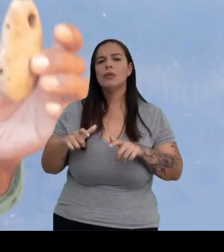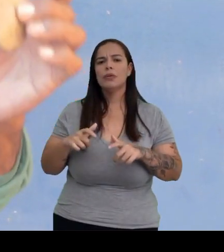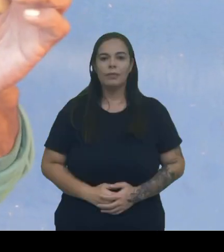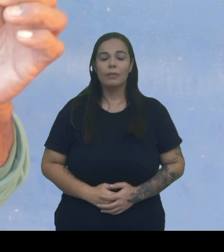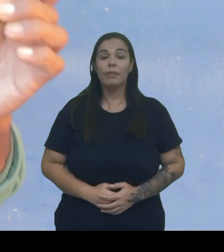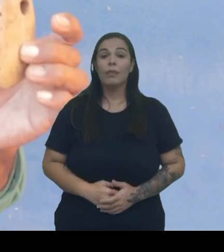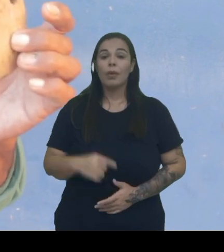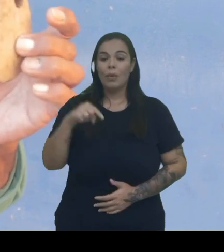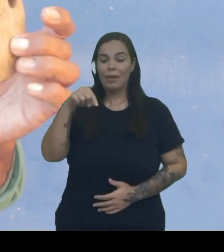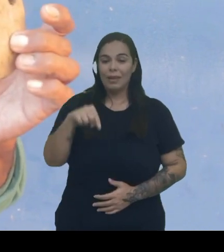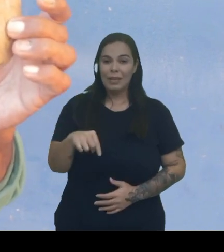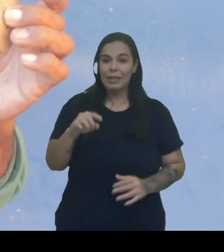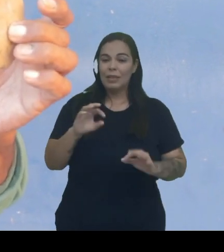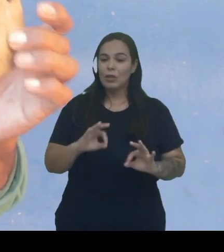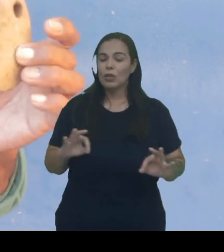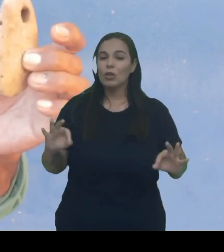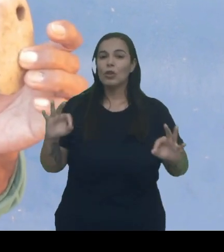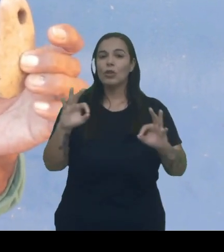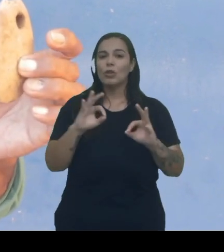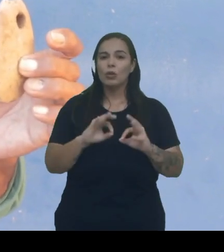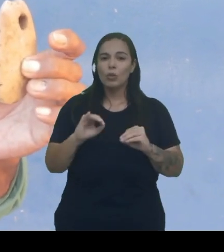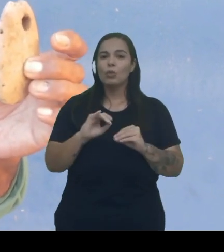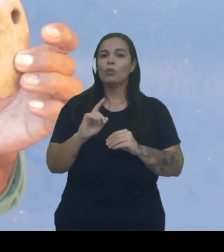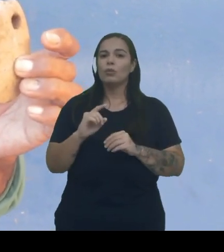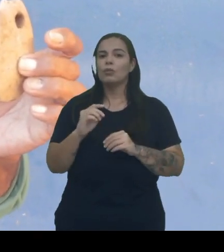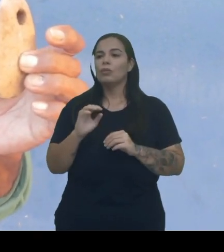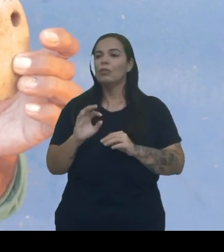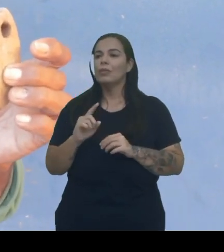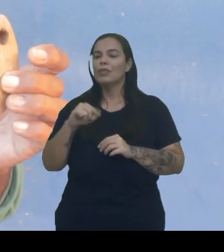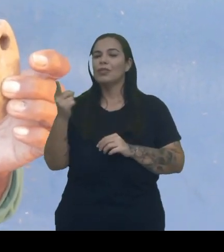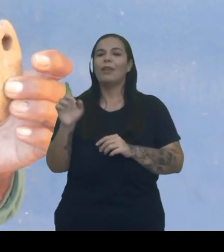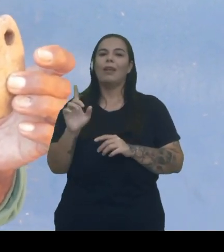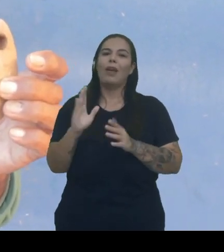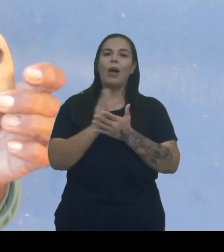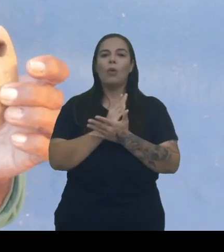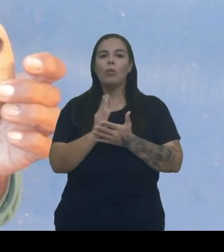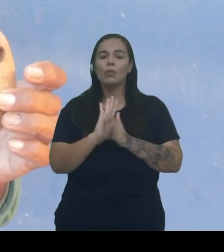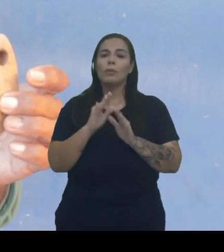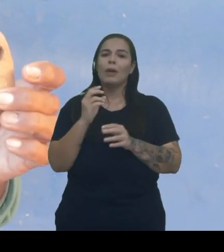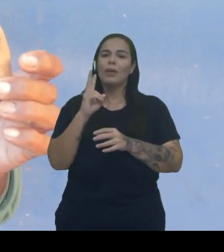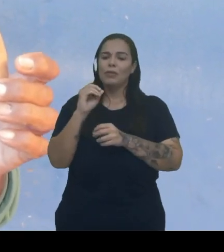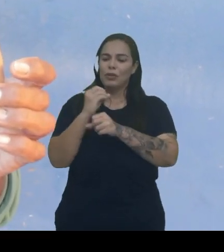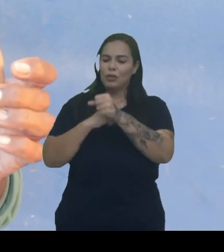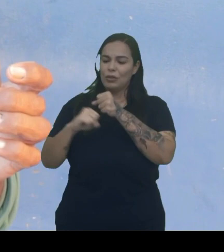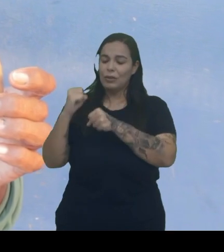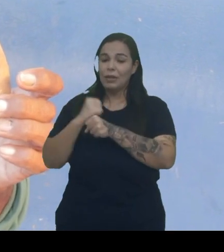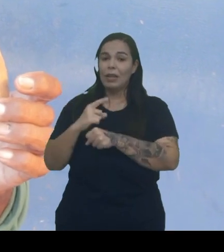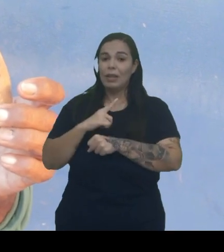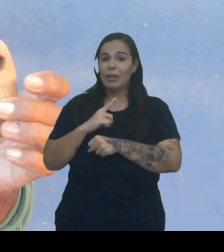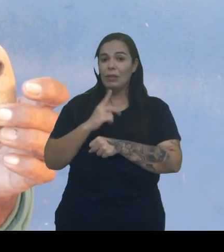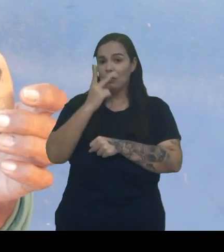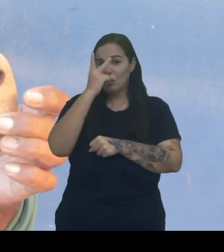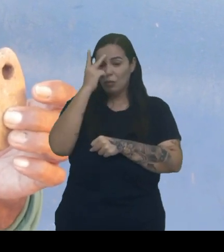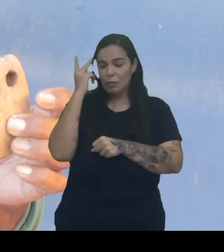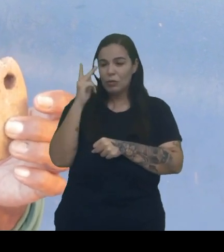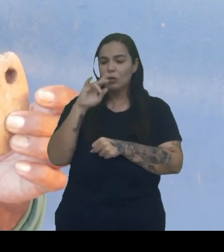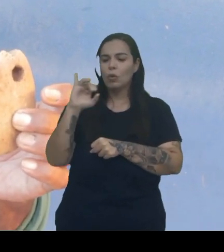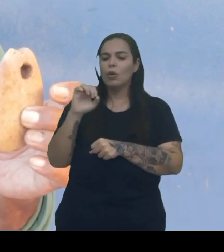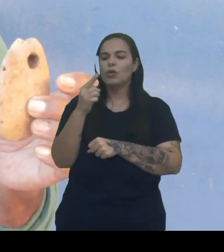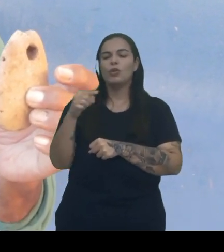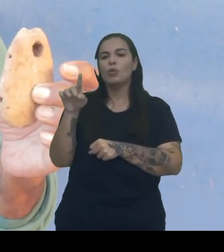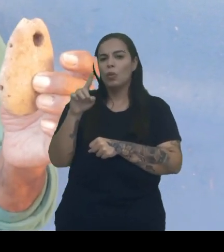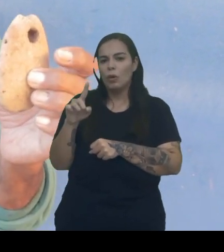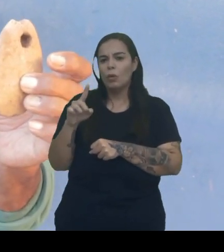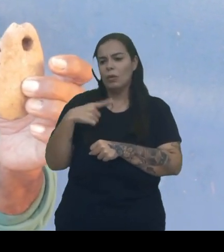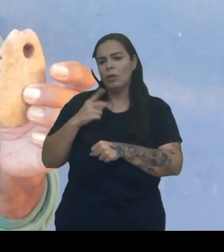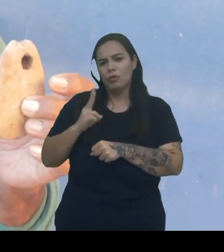de Desses lá? aqui, todos vieram, não, nem todos vieram de lá. Já tinham. Aí depois, há uns 20 anos atrás, teve um rapaz, tal de João. Tinha